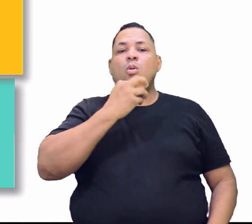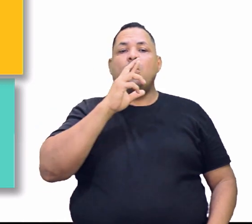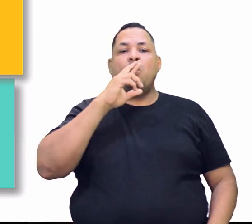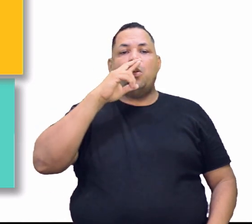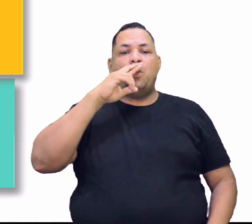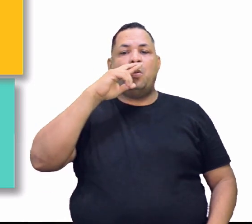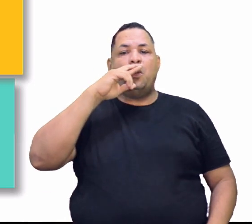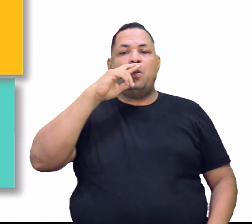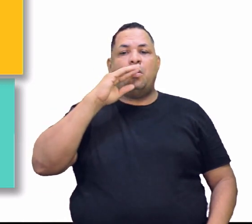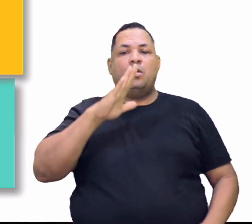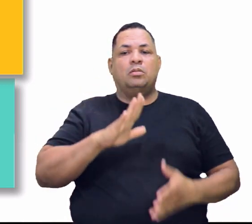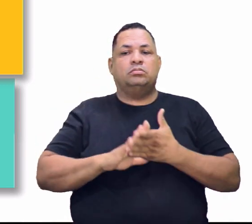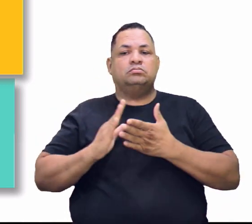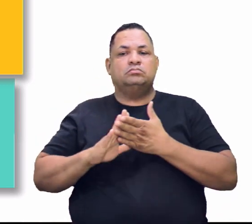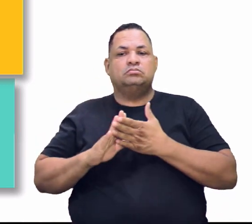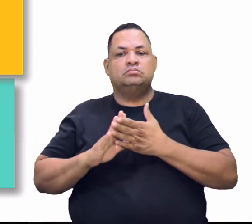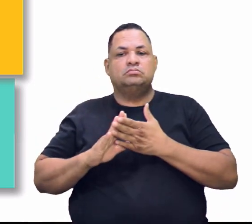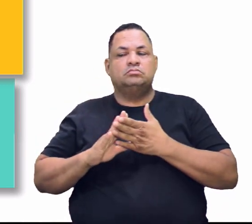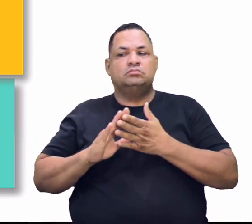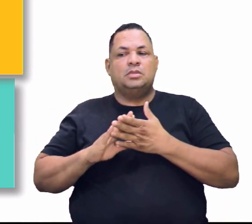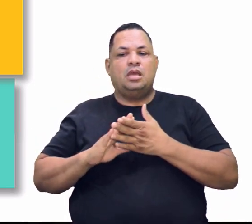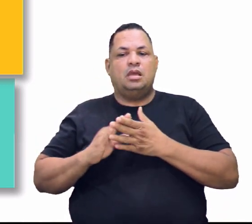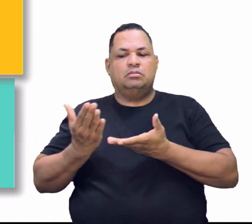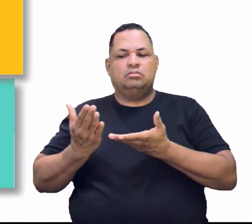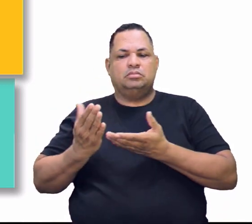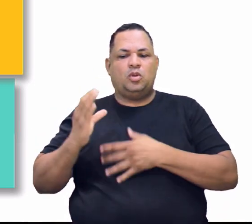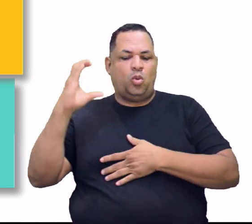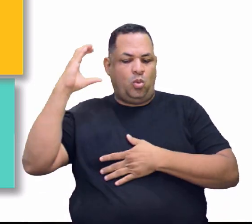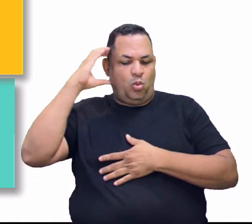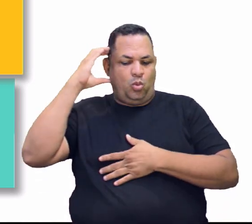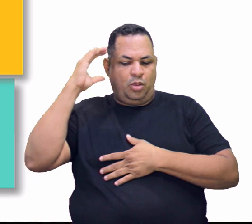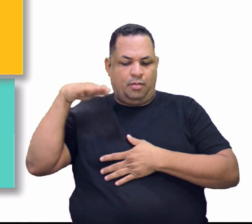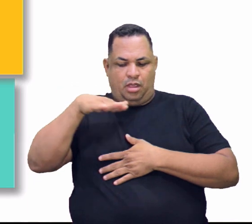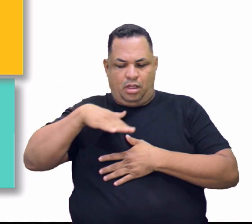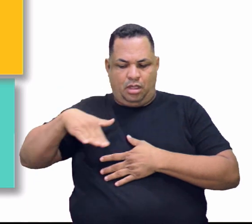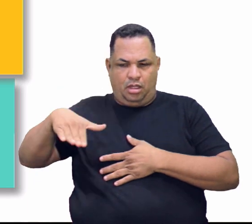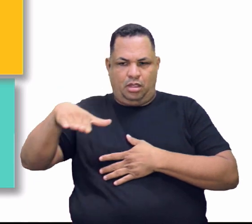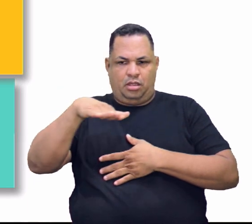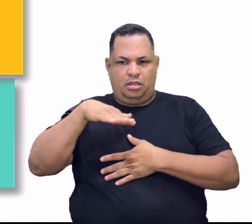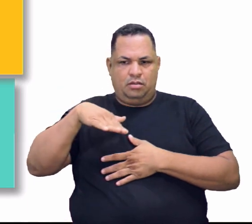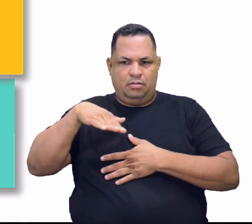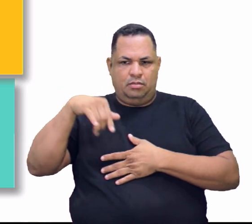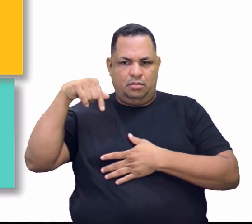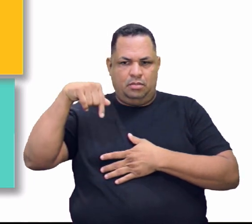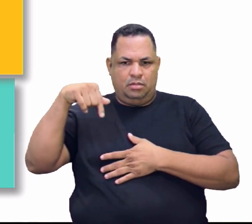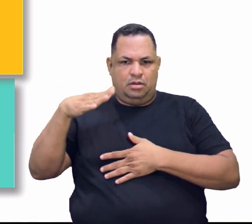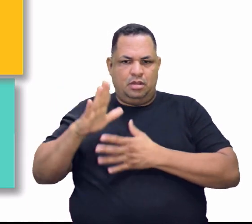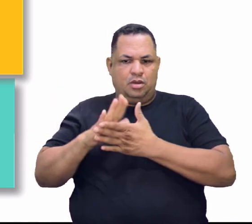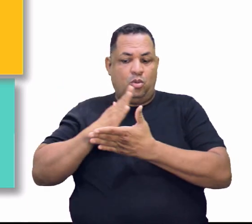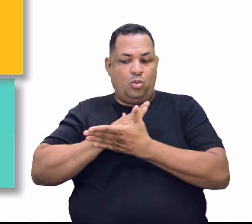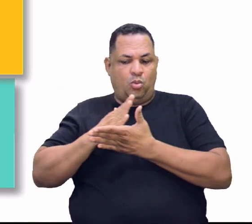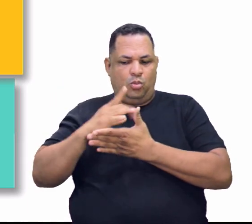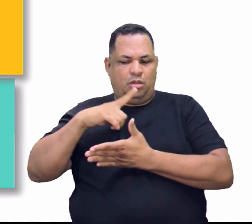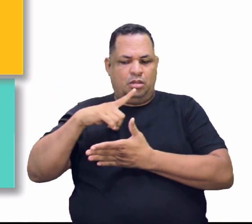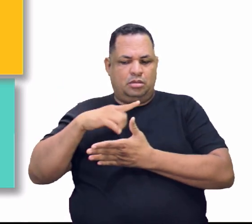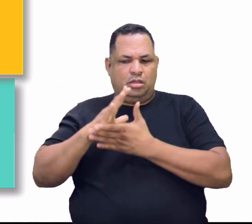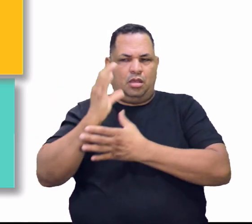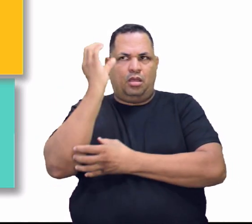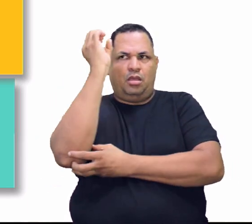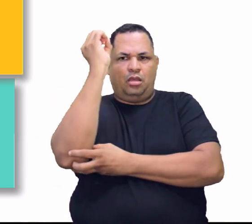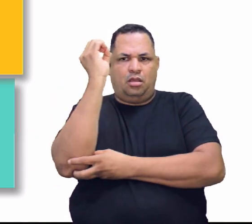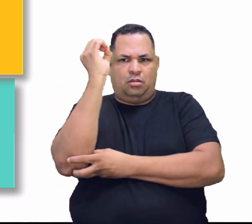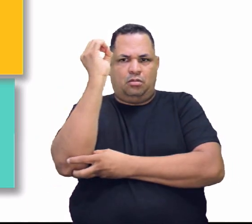sai de Cuiabá até Santo Antônio, ele traz a linha telegráfica, tem todo um